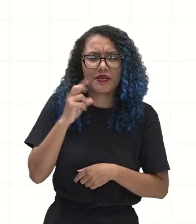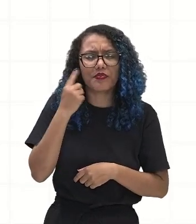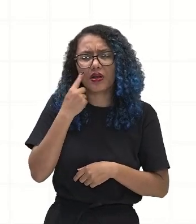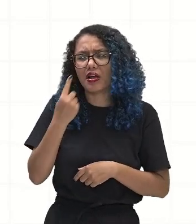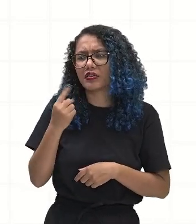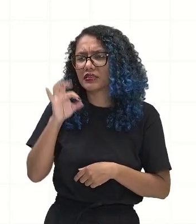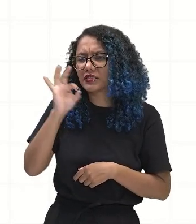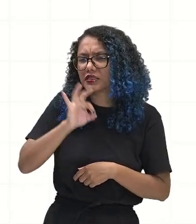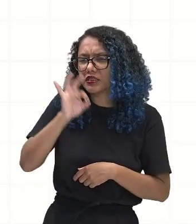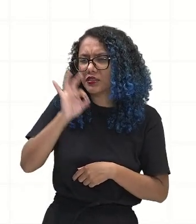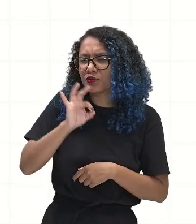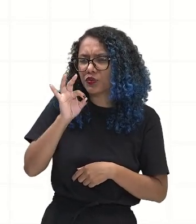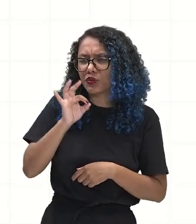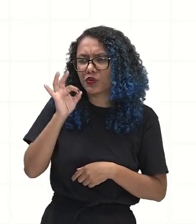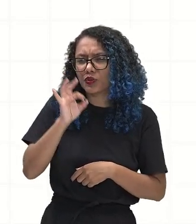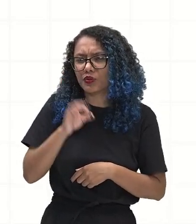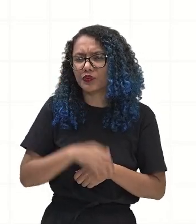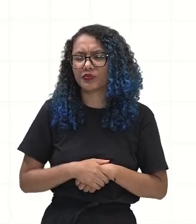ó,